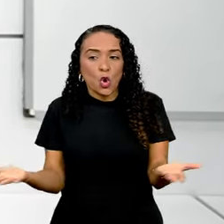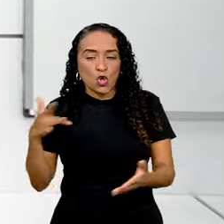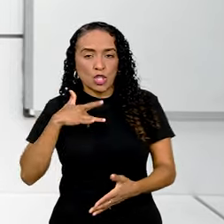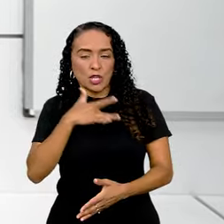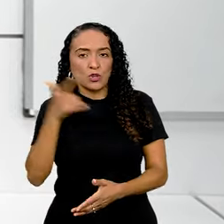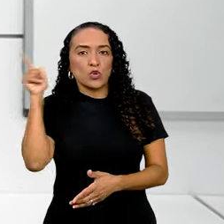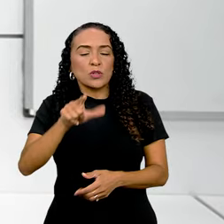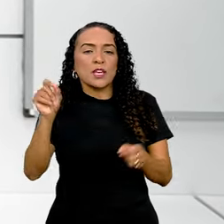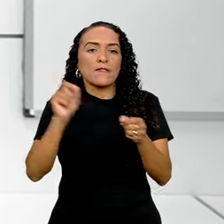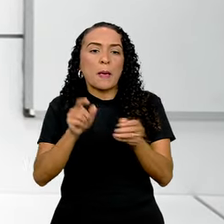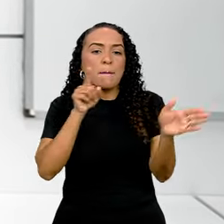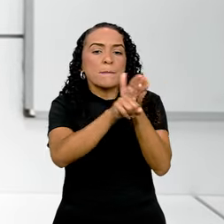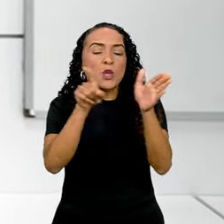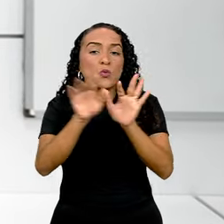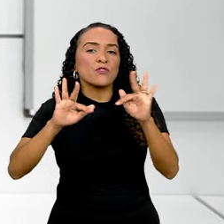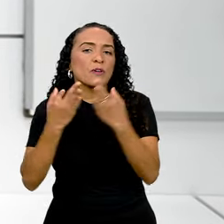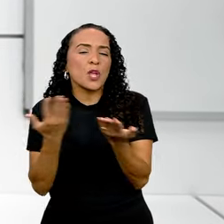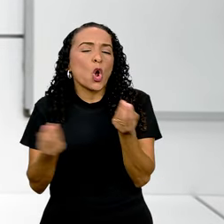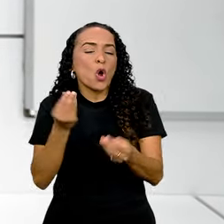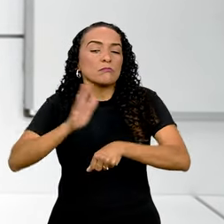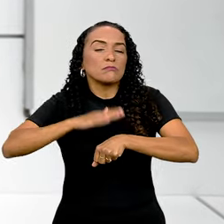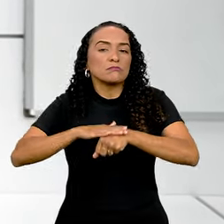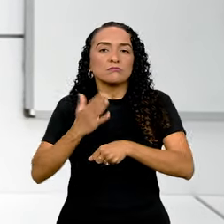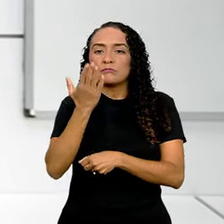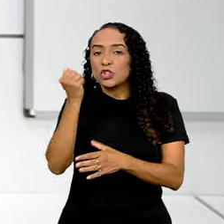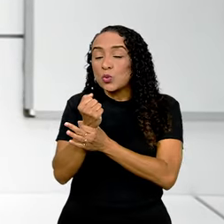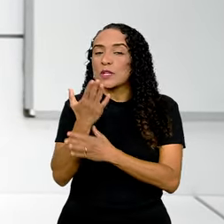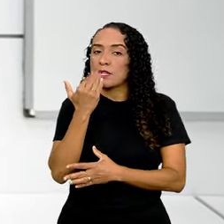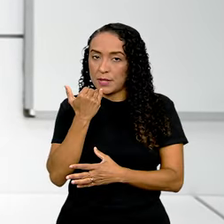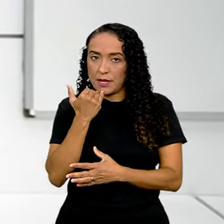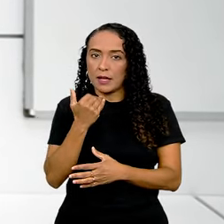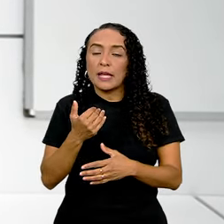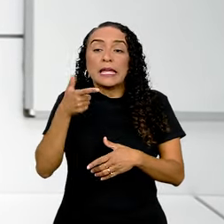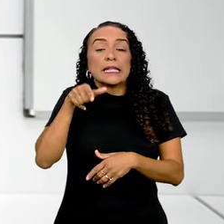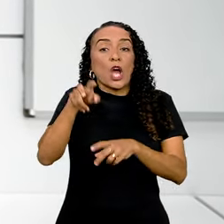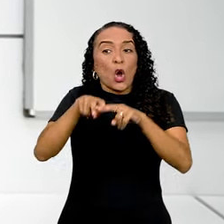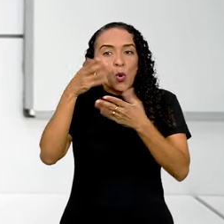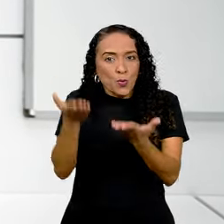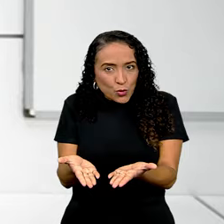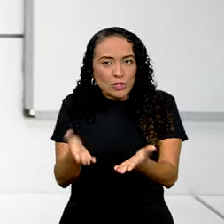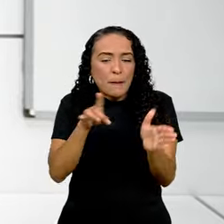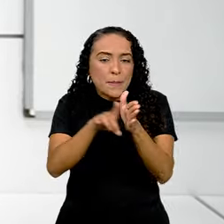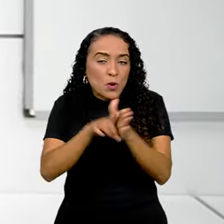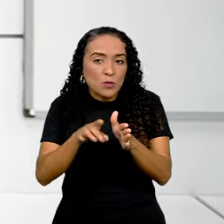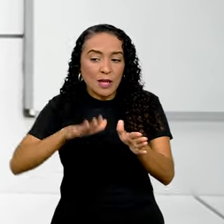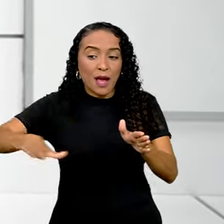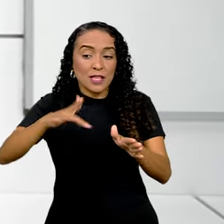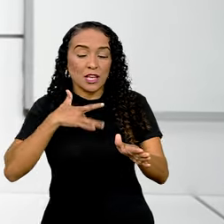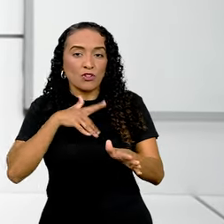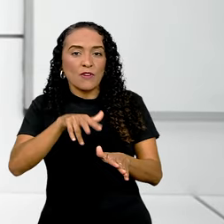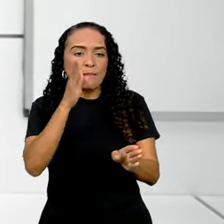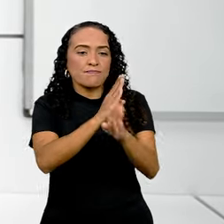saúde ela consegue fazer perguntas às famílias sobre a situação de segurança alimentar eh com essas perguntas a